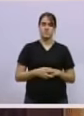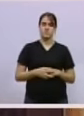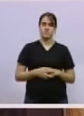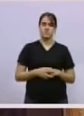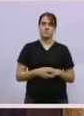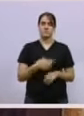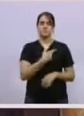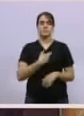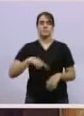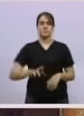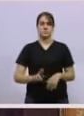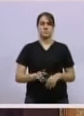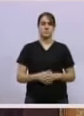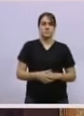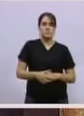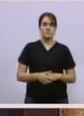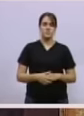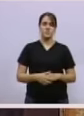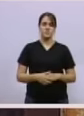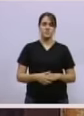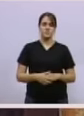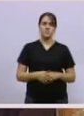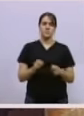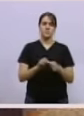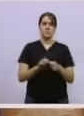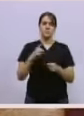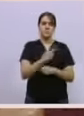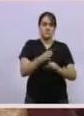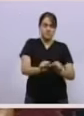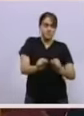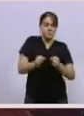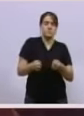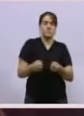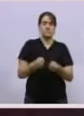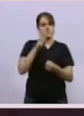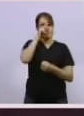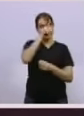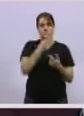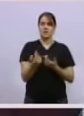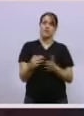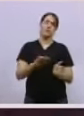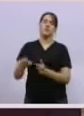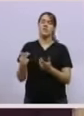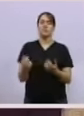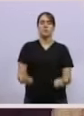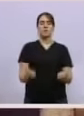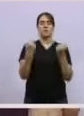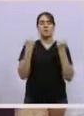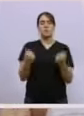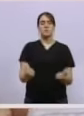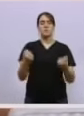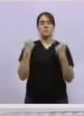De uma religião que vai nos calejando para a gente se fortalecer. Na academia é assim: quanto mais peso a gente